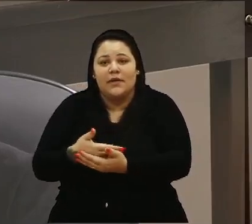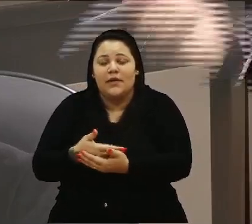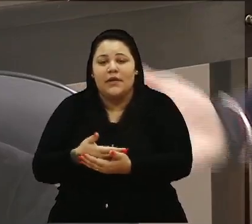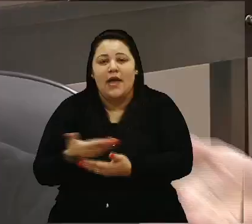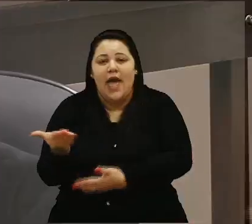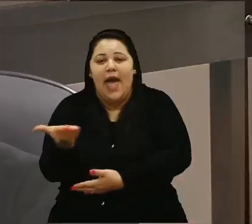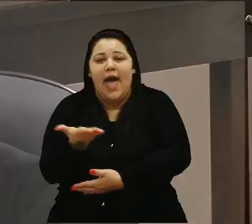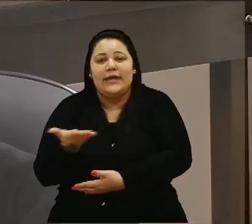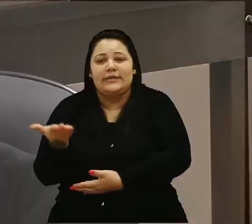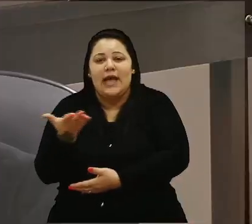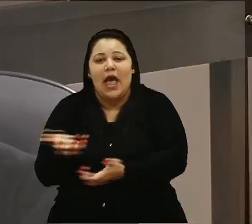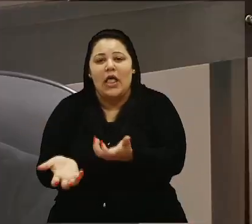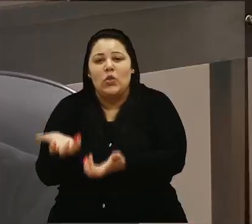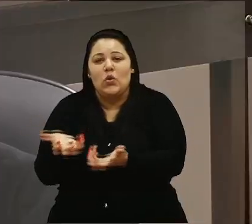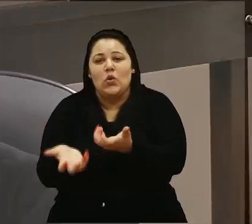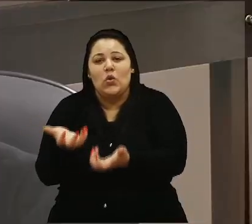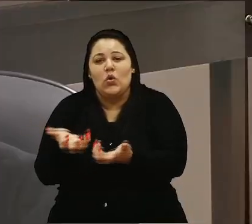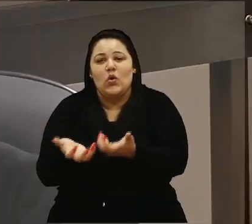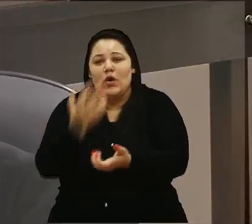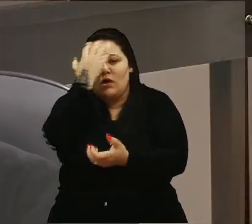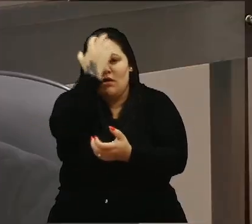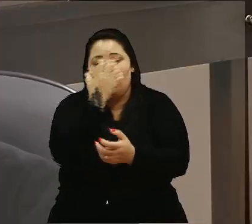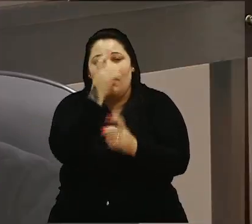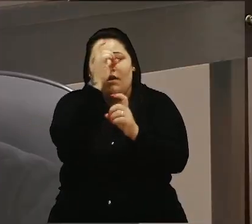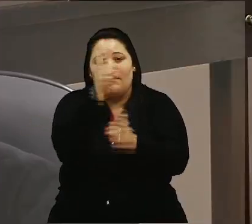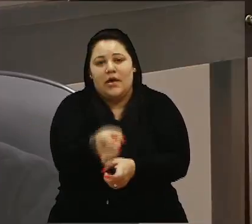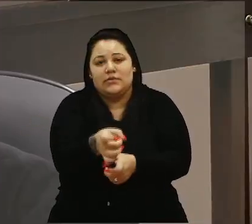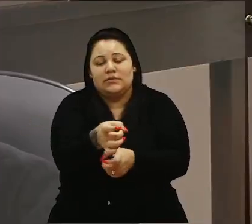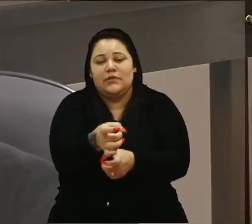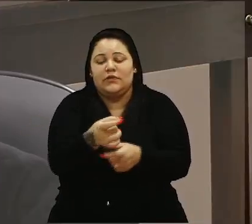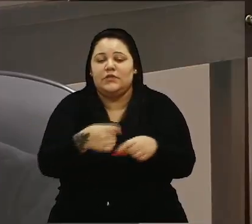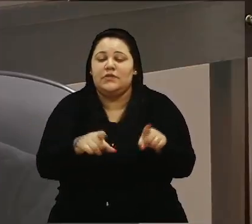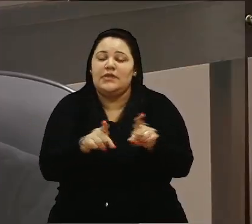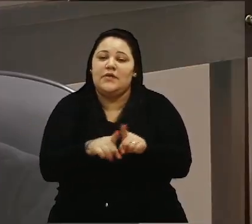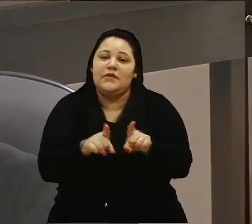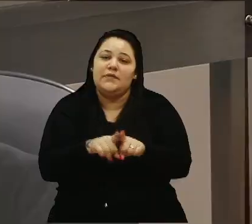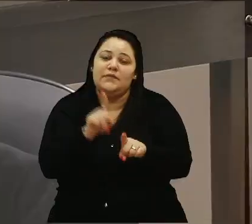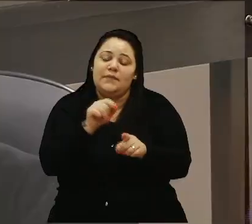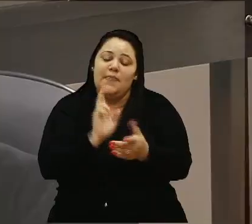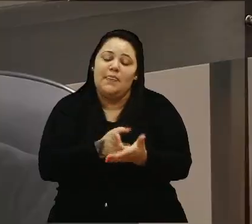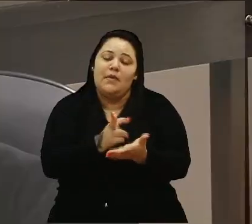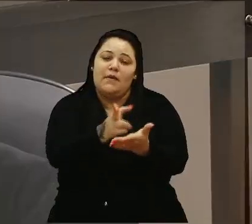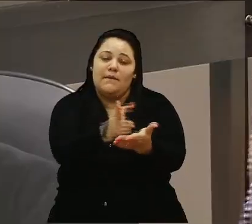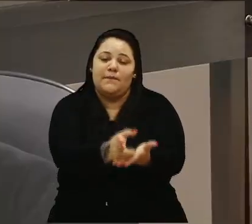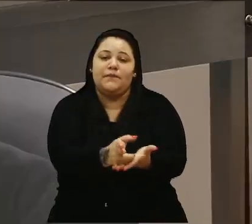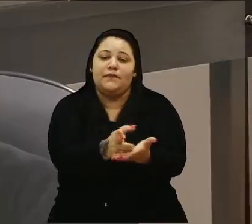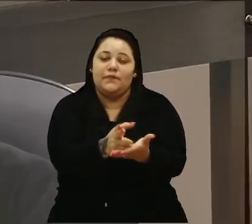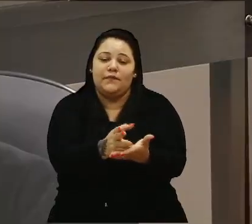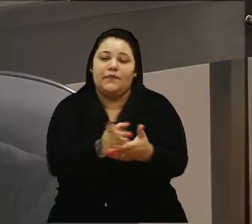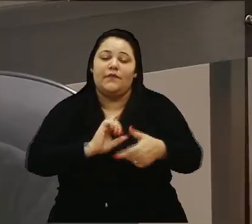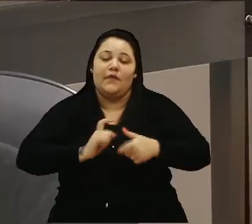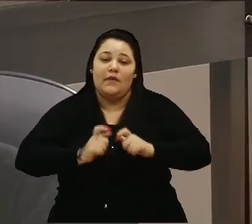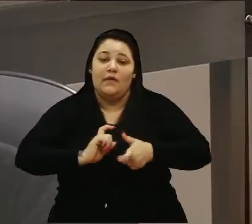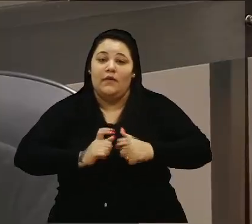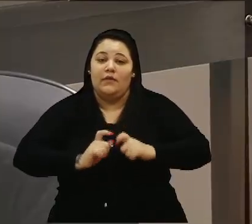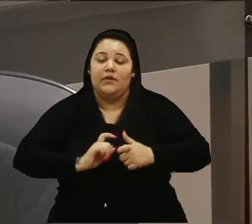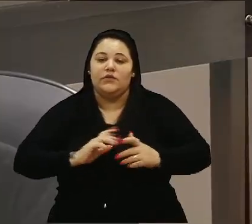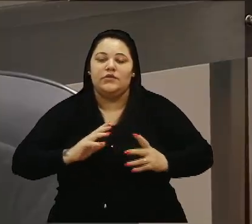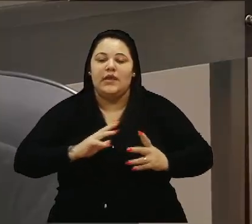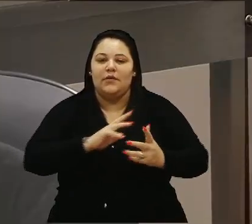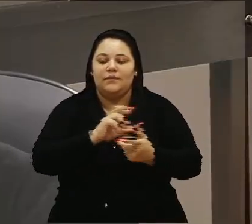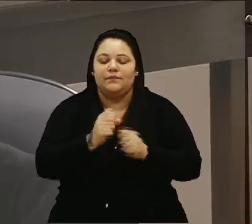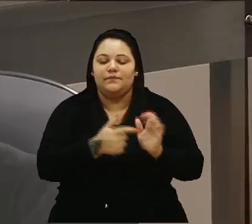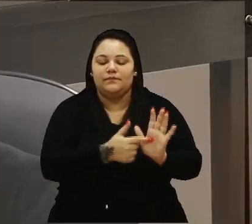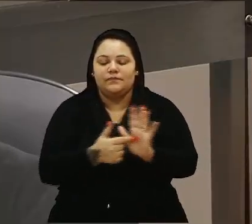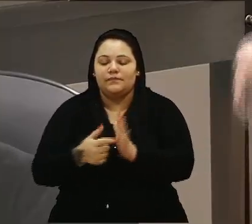outras atrocidades, né? Então aqui a gente espera que continue Israel mostrando ao mundo, e Israel já tentou várias vezes